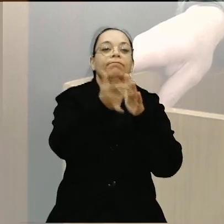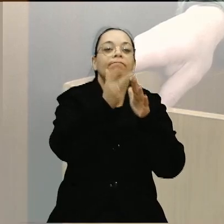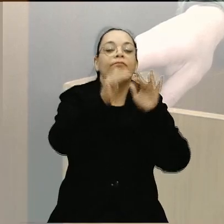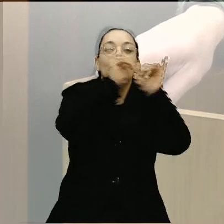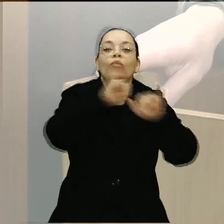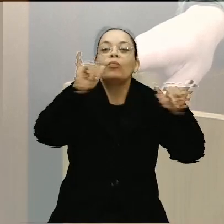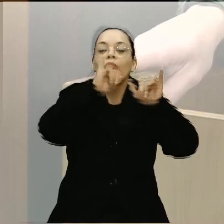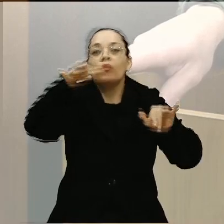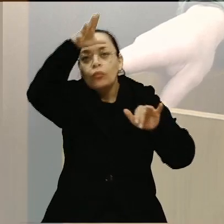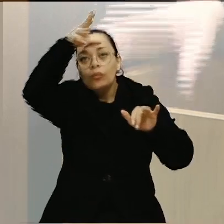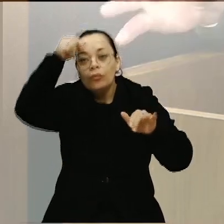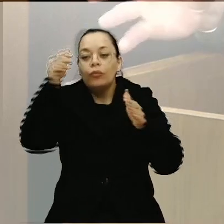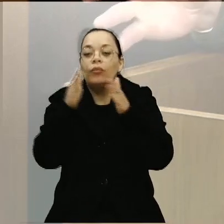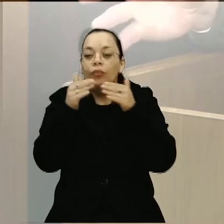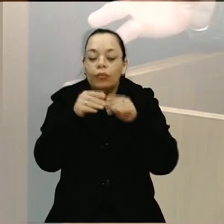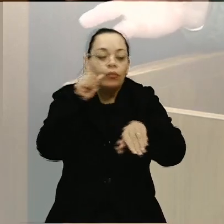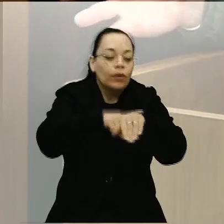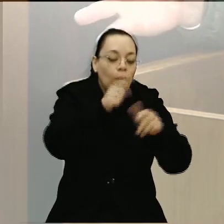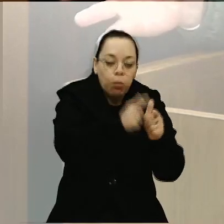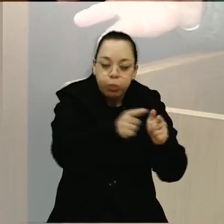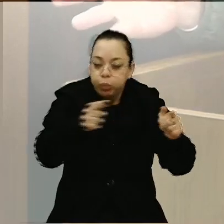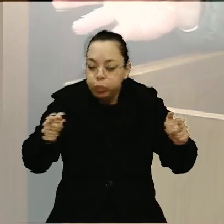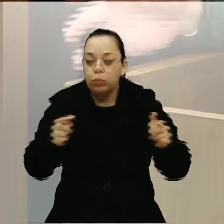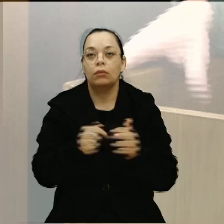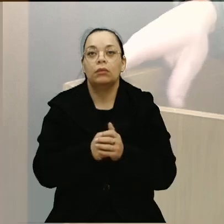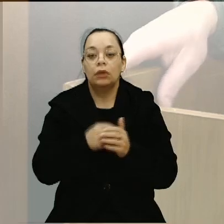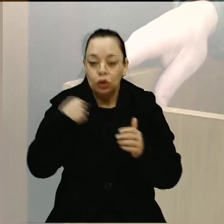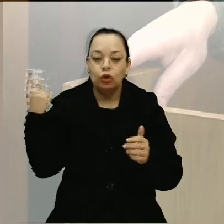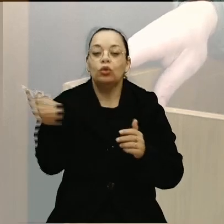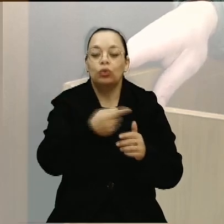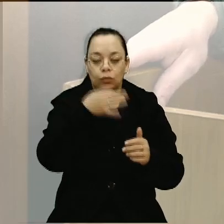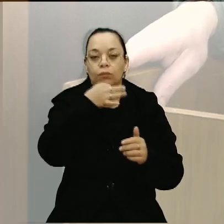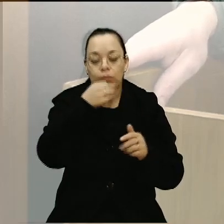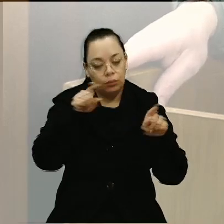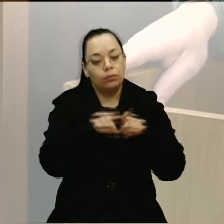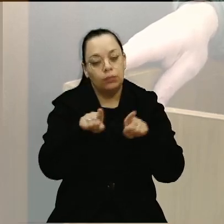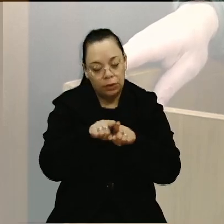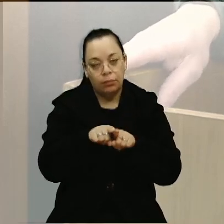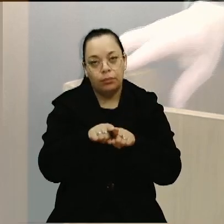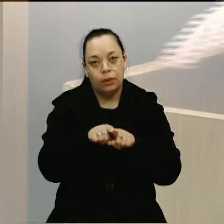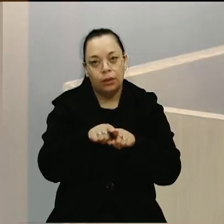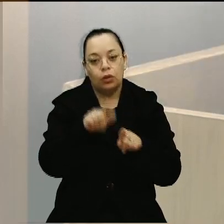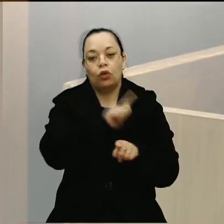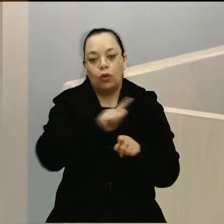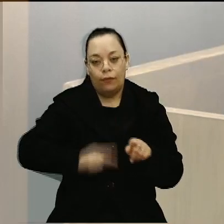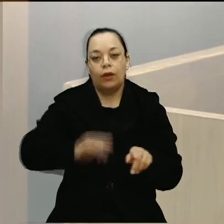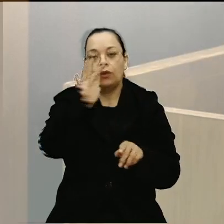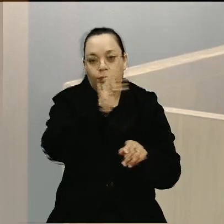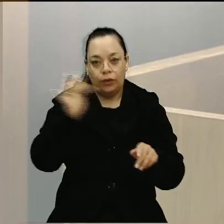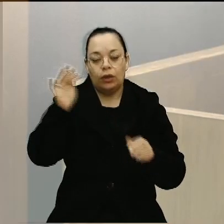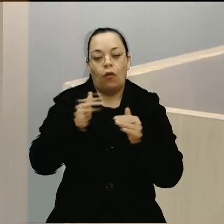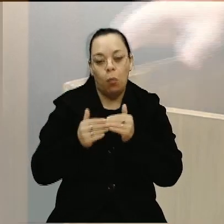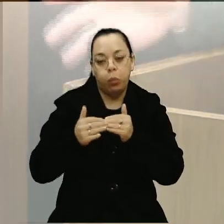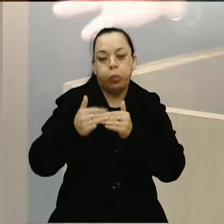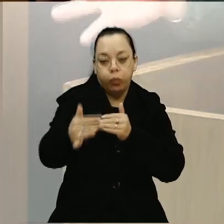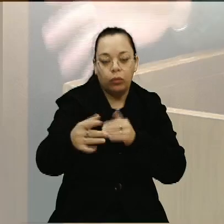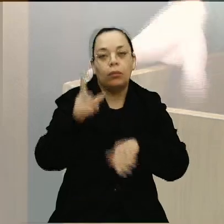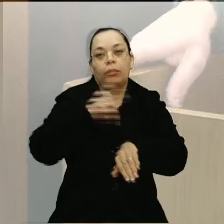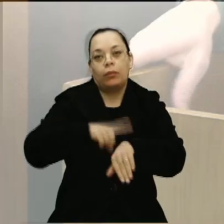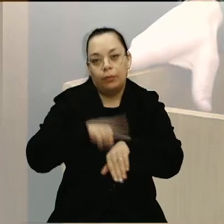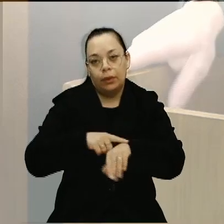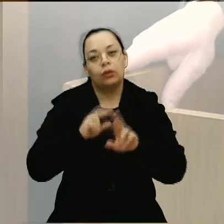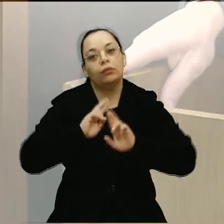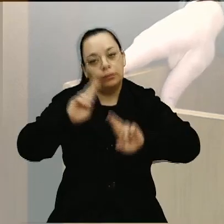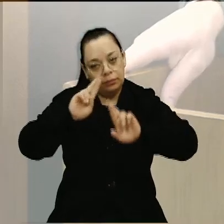diversas prefeituras pedindo prazo, inclusive o nosso aqui. Acredito que o governo federal vai estender esse prazo,